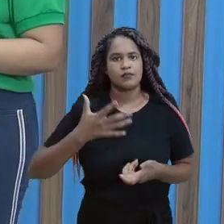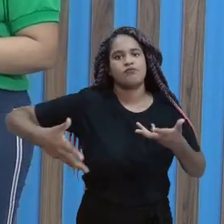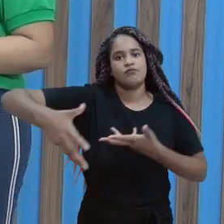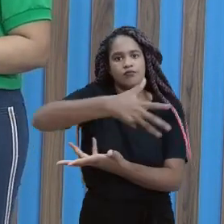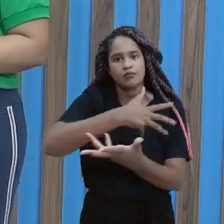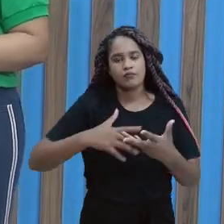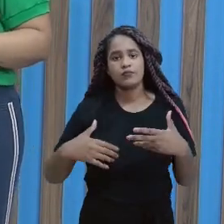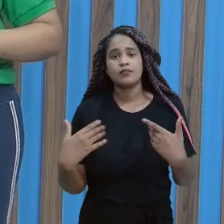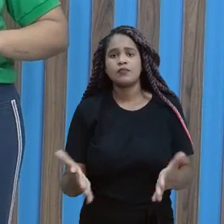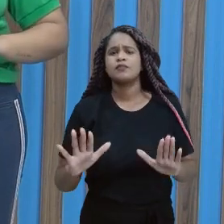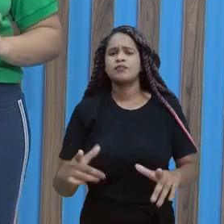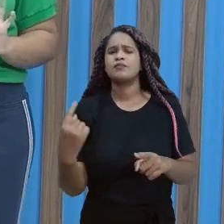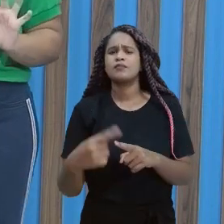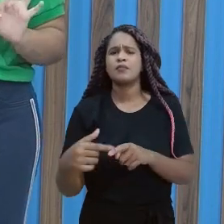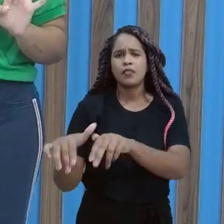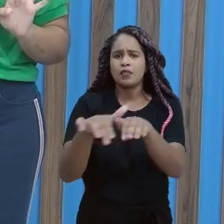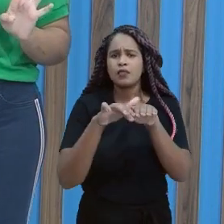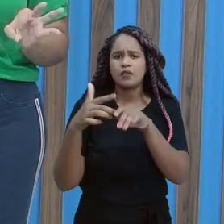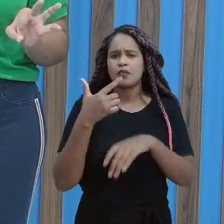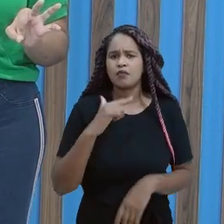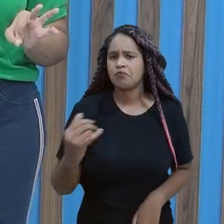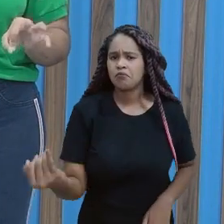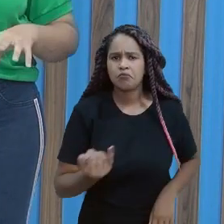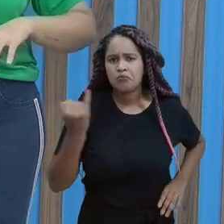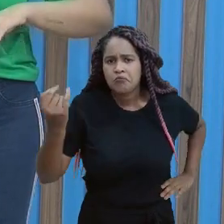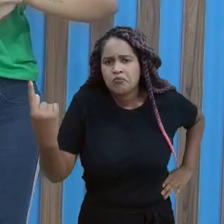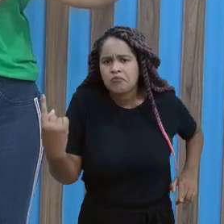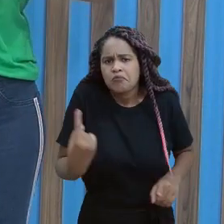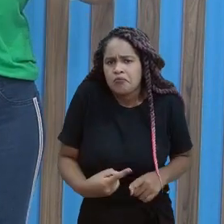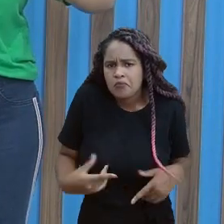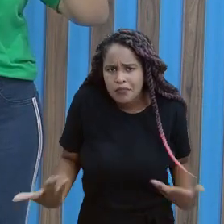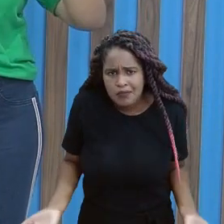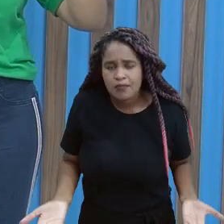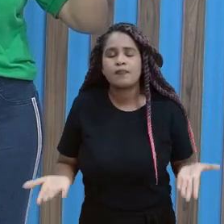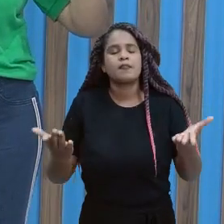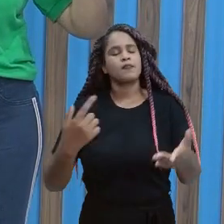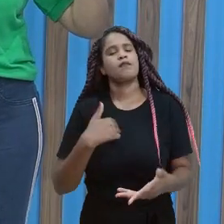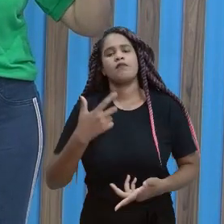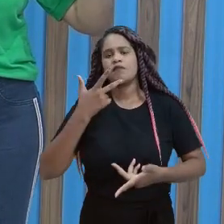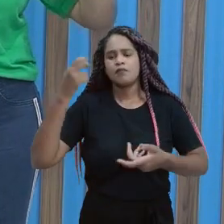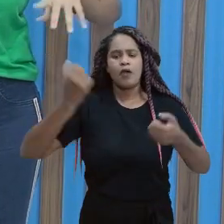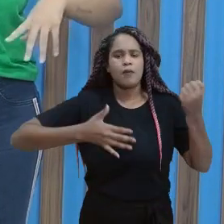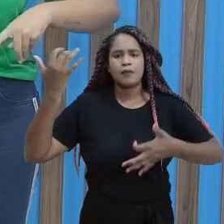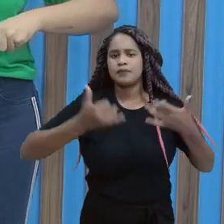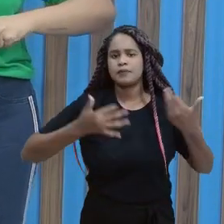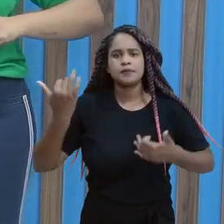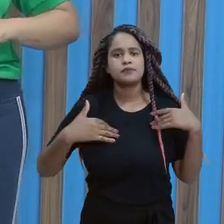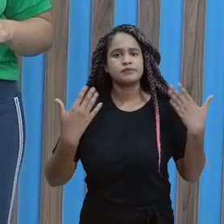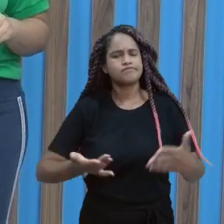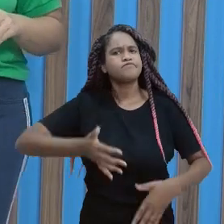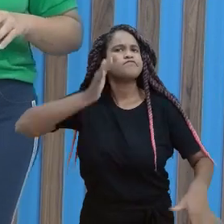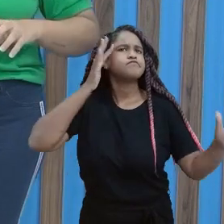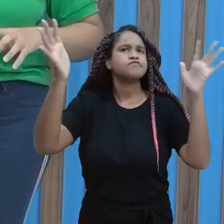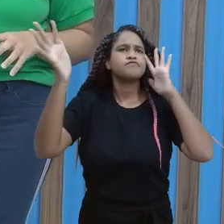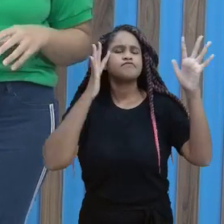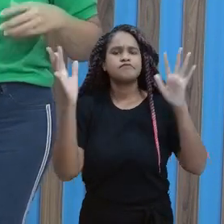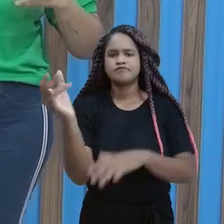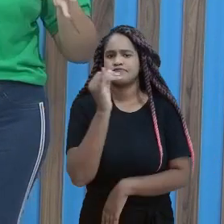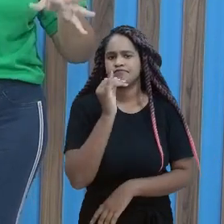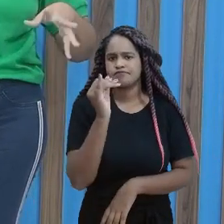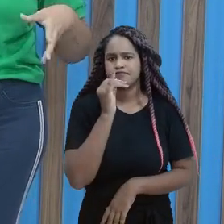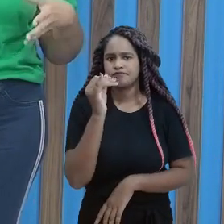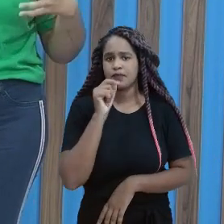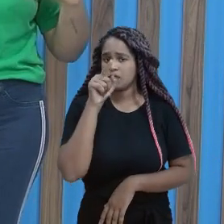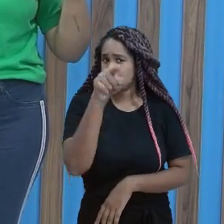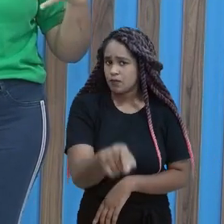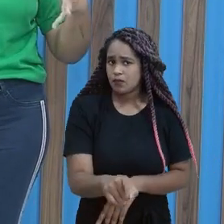Mas por que uniformizar a língua é importante, Vivi? Olha, por tudo isso que eu estava dizendo, minha gente. Imagine que você, não só